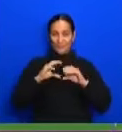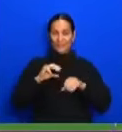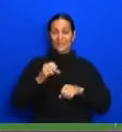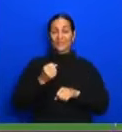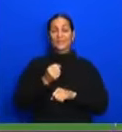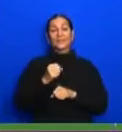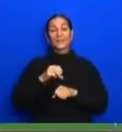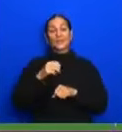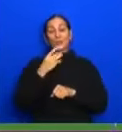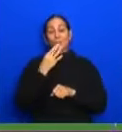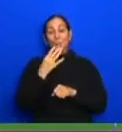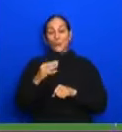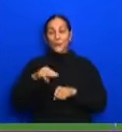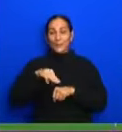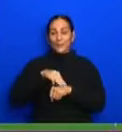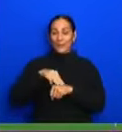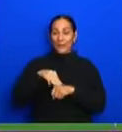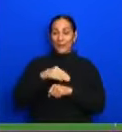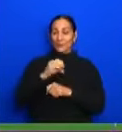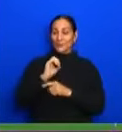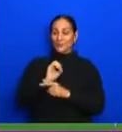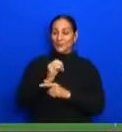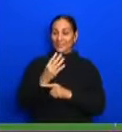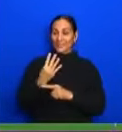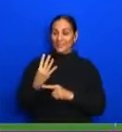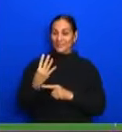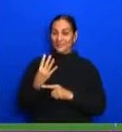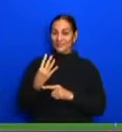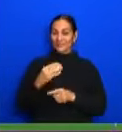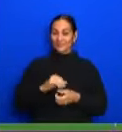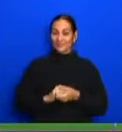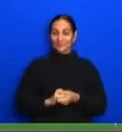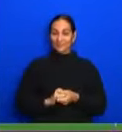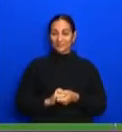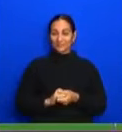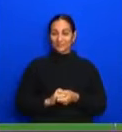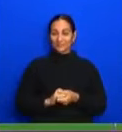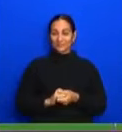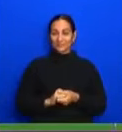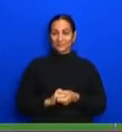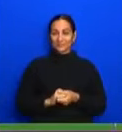marrom 04. Marrom 04.